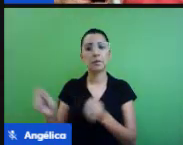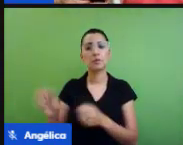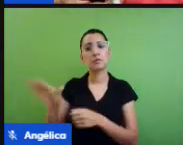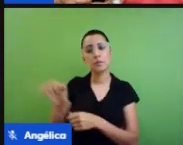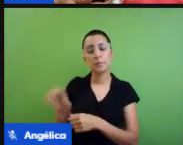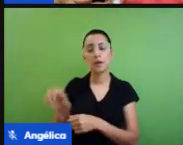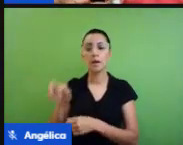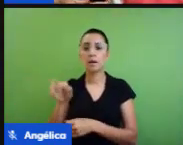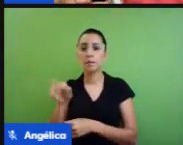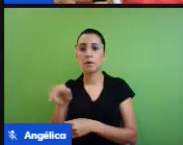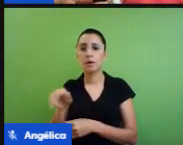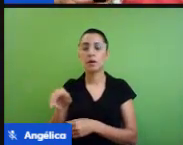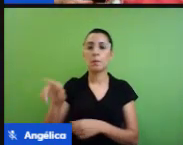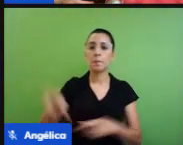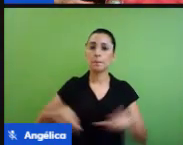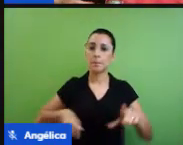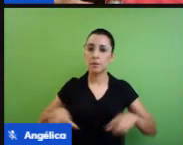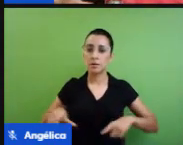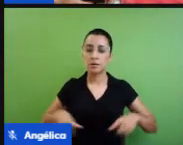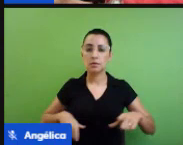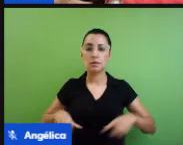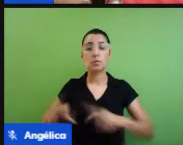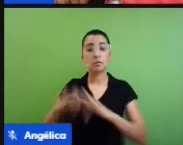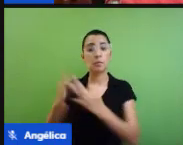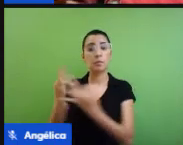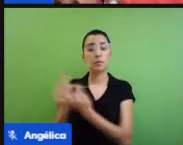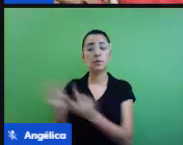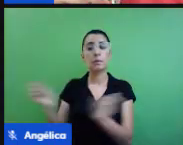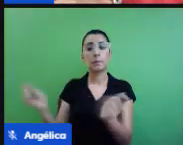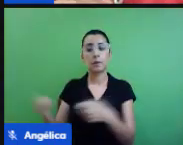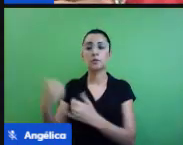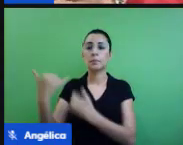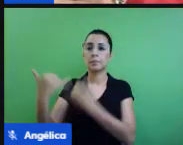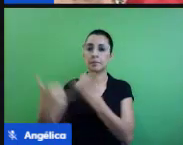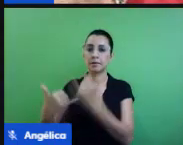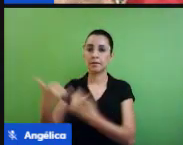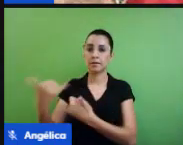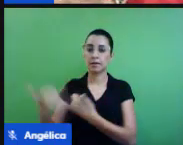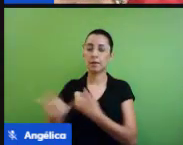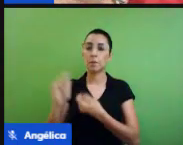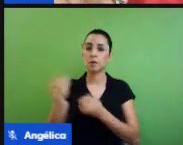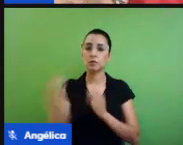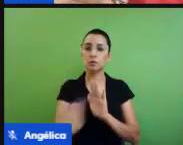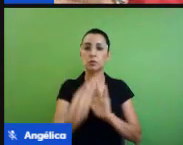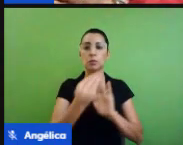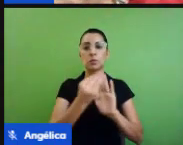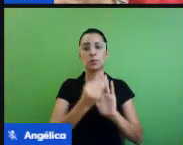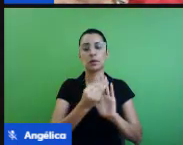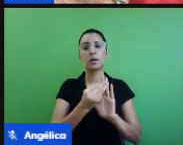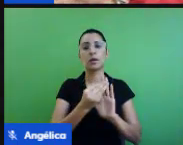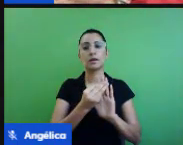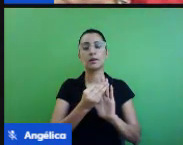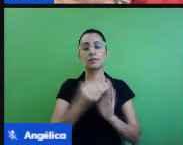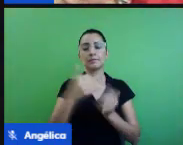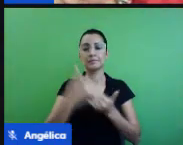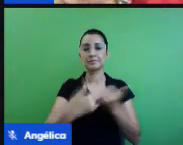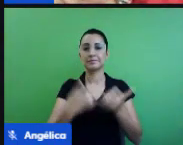irmão, com o primo. Vocês também podem colocar aí alguma brincadeira que eles possam fazer em casa.